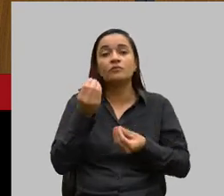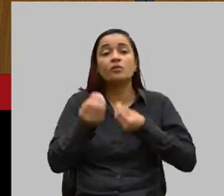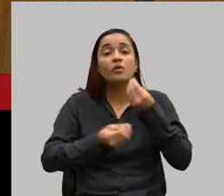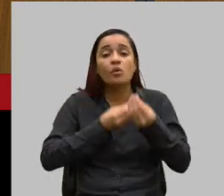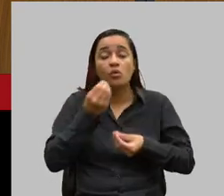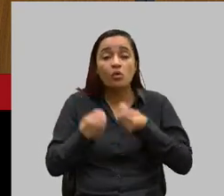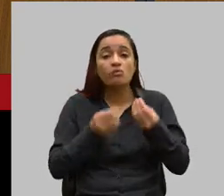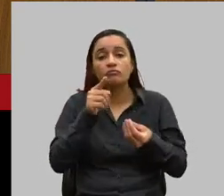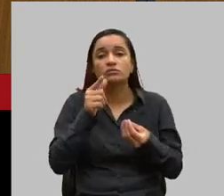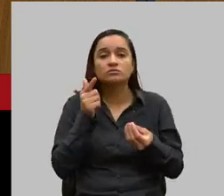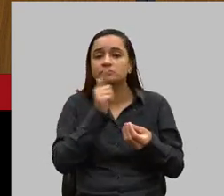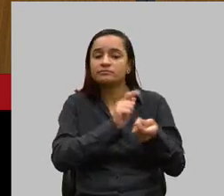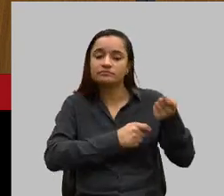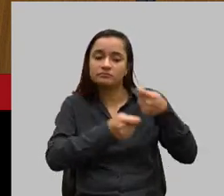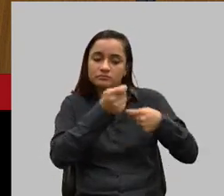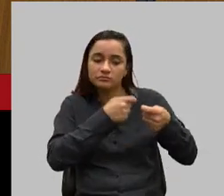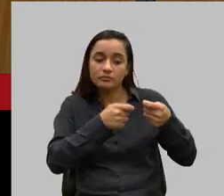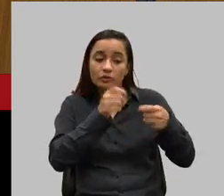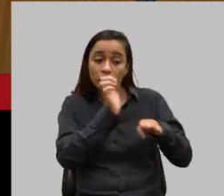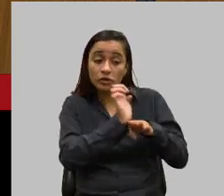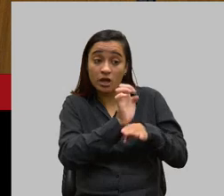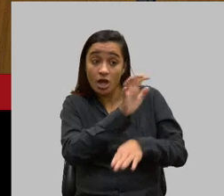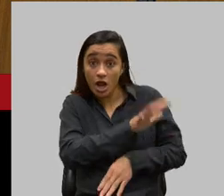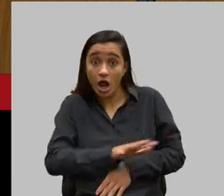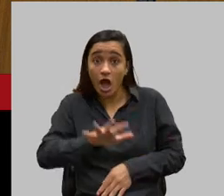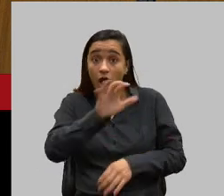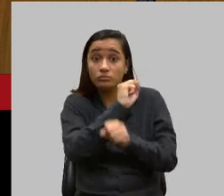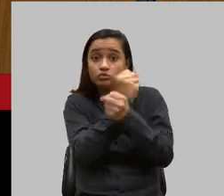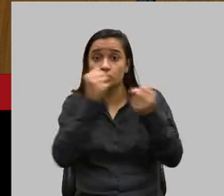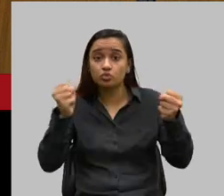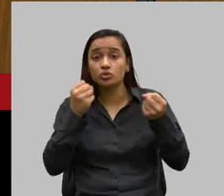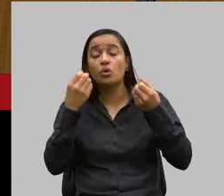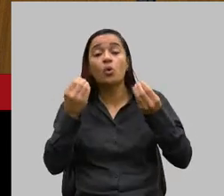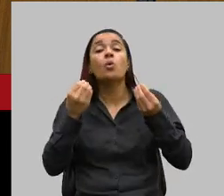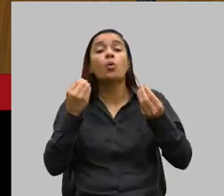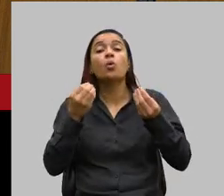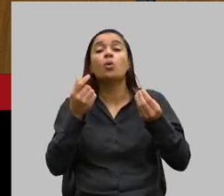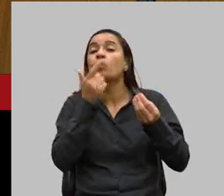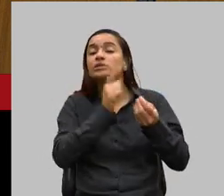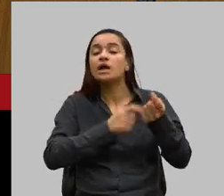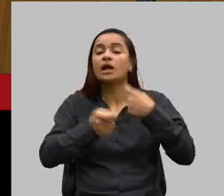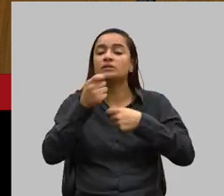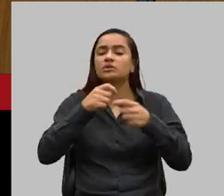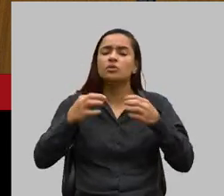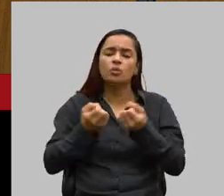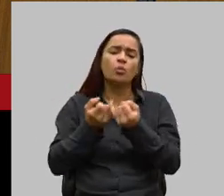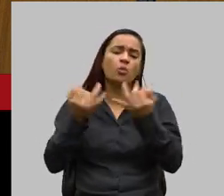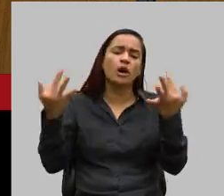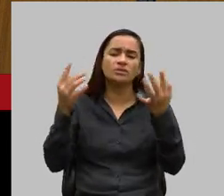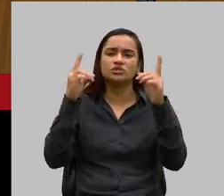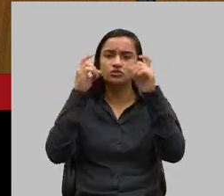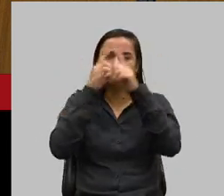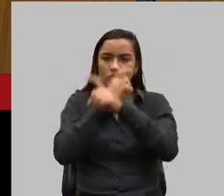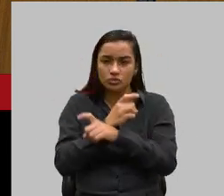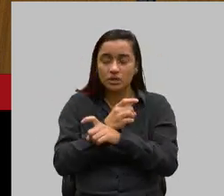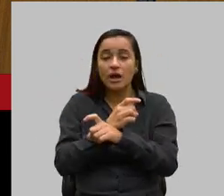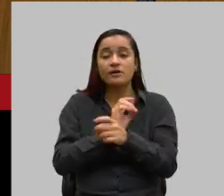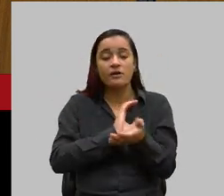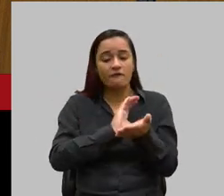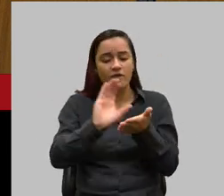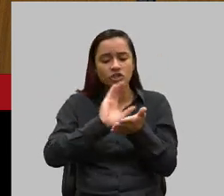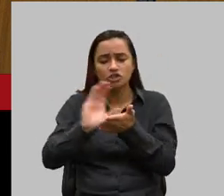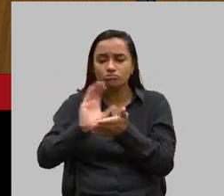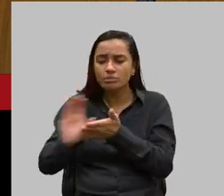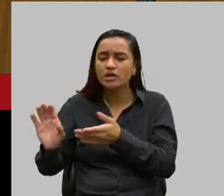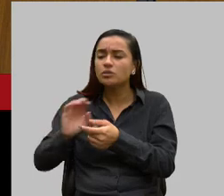vai administrar um estado tão grande Adriano como é que você vai fazer uma administração de tantas dificuldades um investimento em num em tantas eh valorização